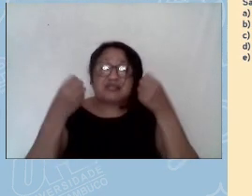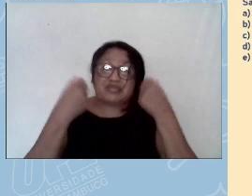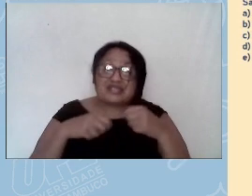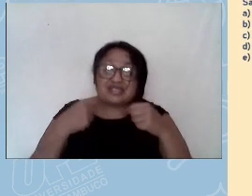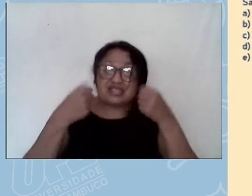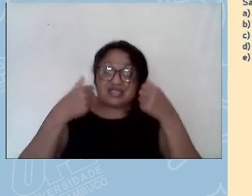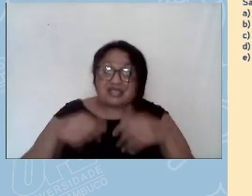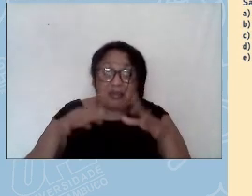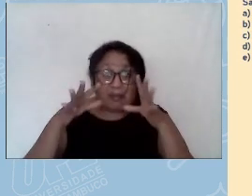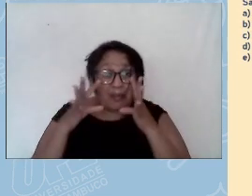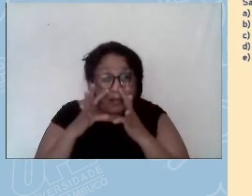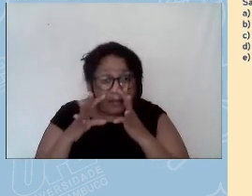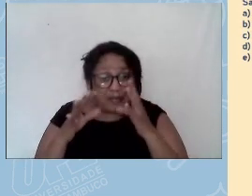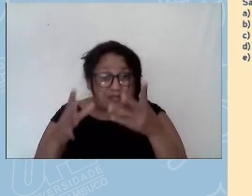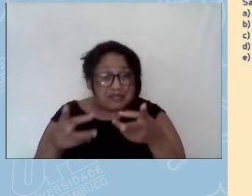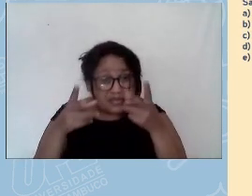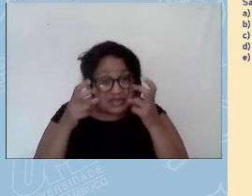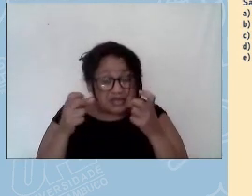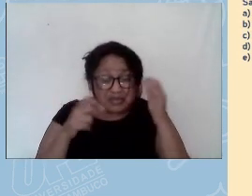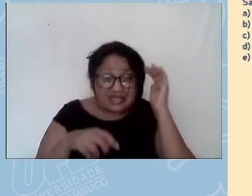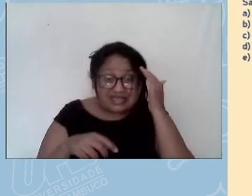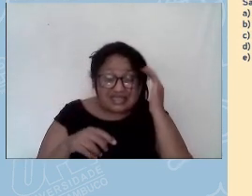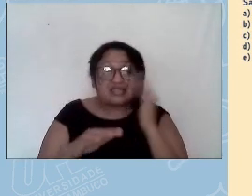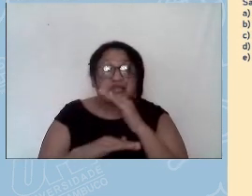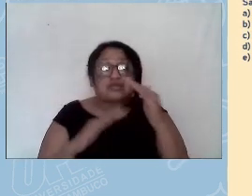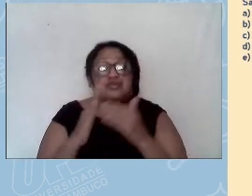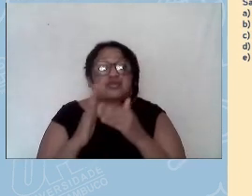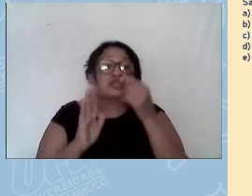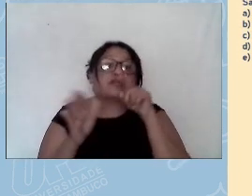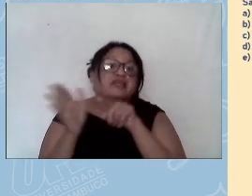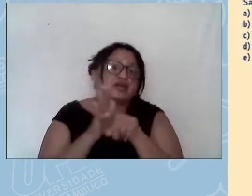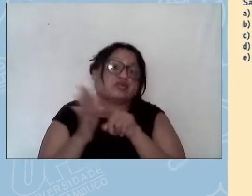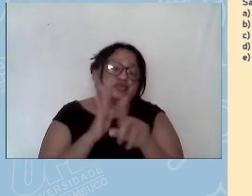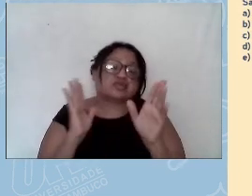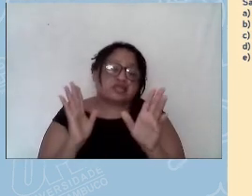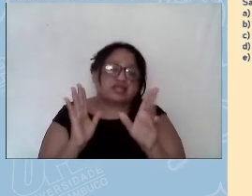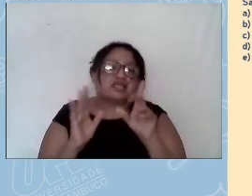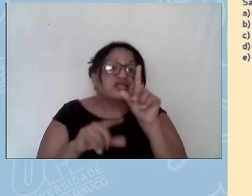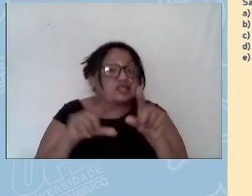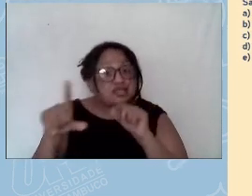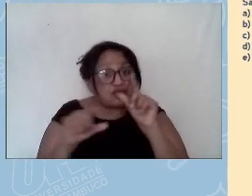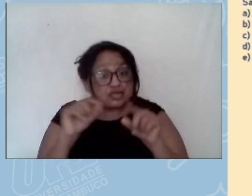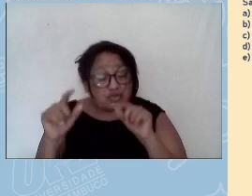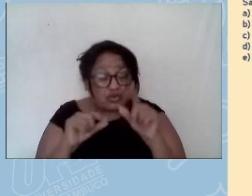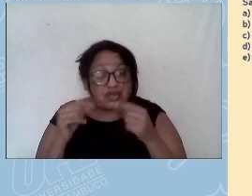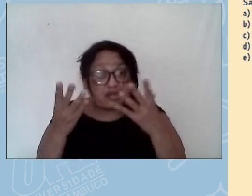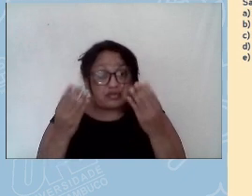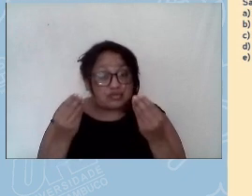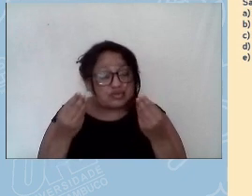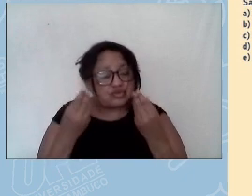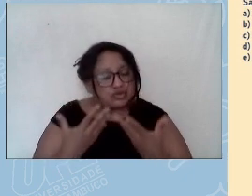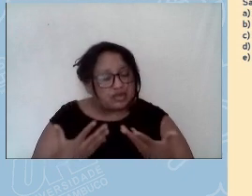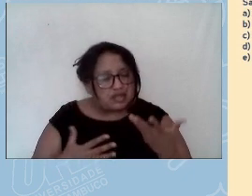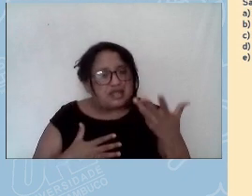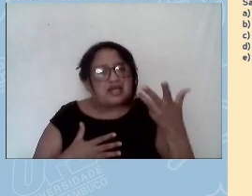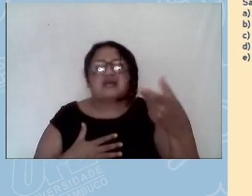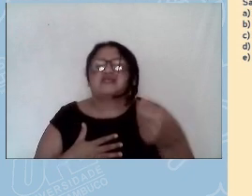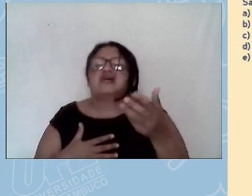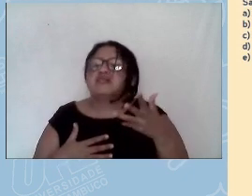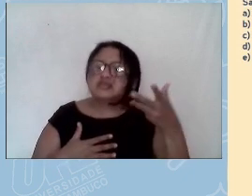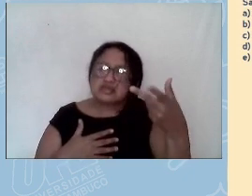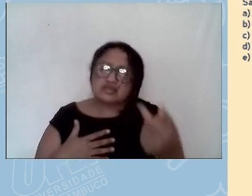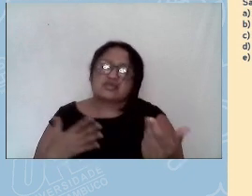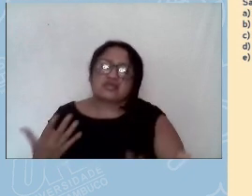e compreenda todo o enunciado e tome uma decisão de forma bastante eficiente considerando